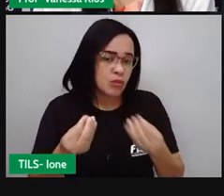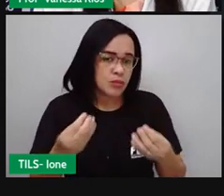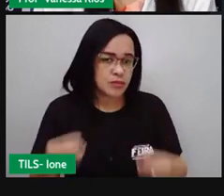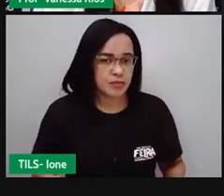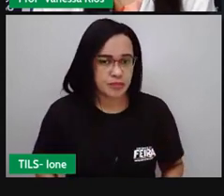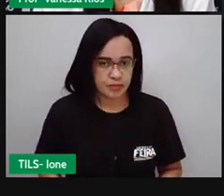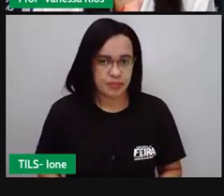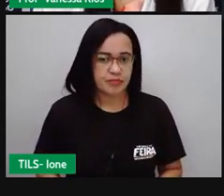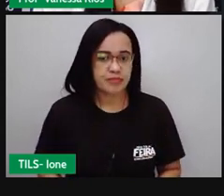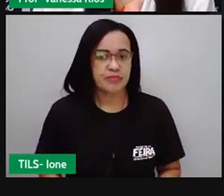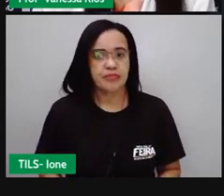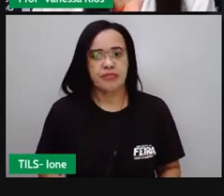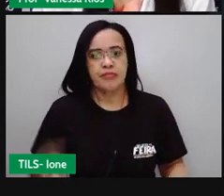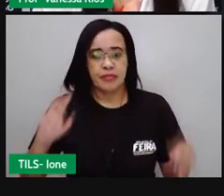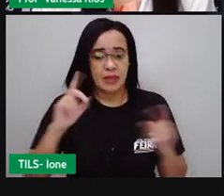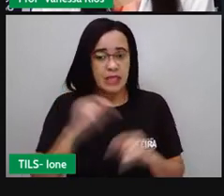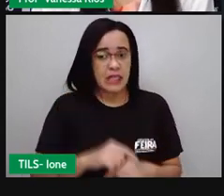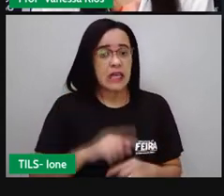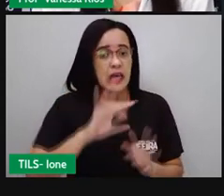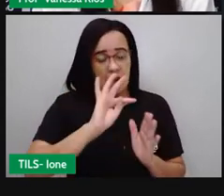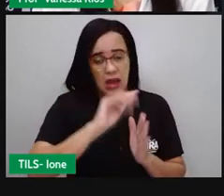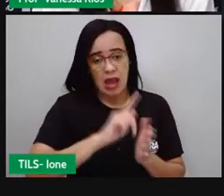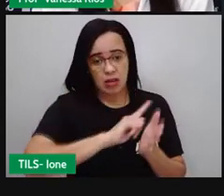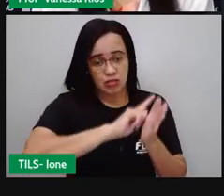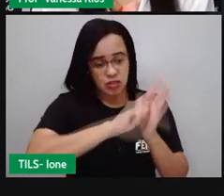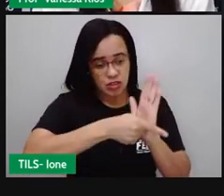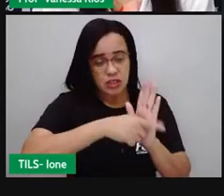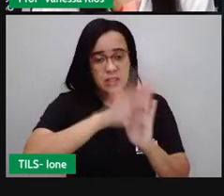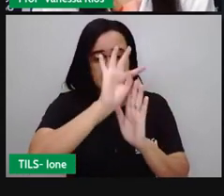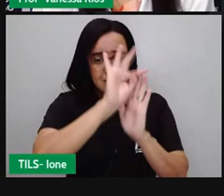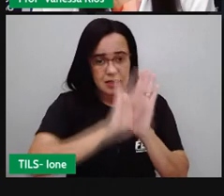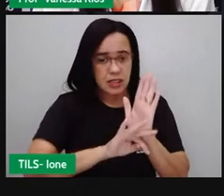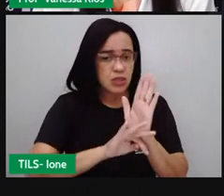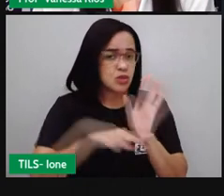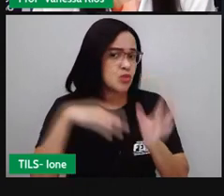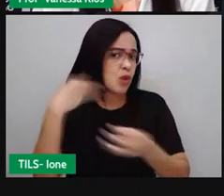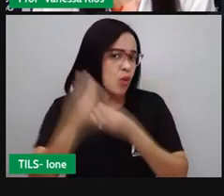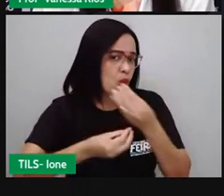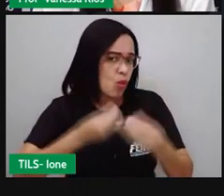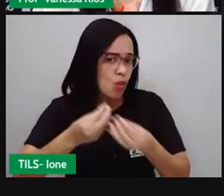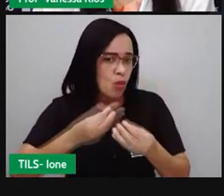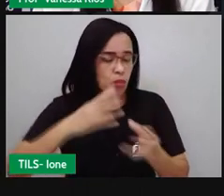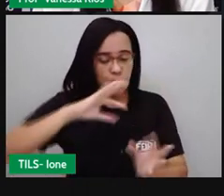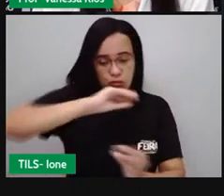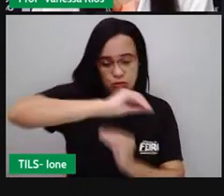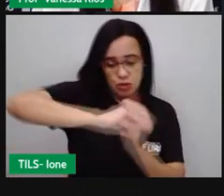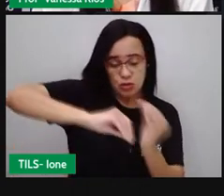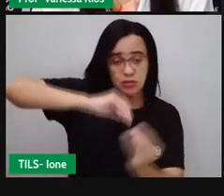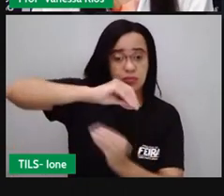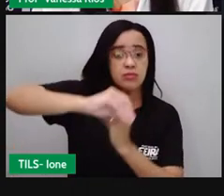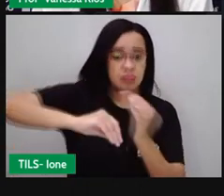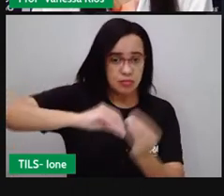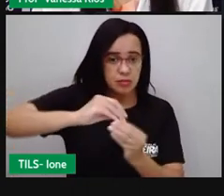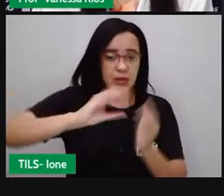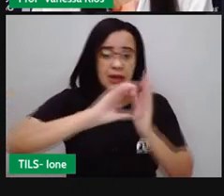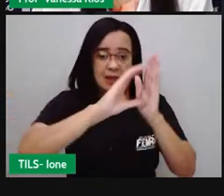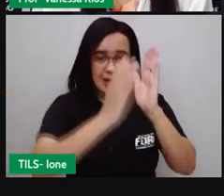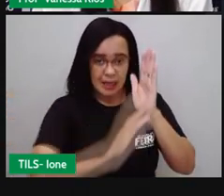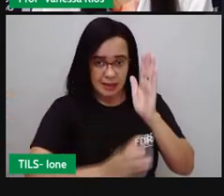híbrido, ou seja, apresenta uma mistura entre diferentes características textuais.